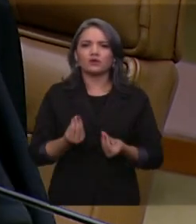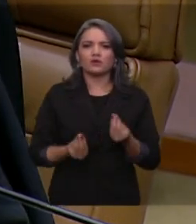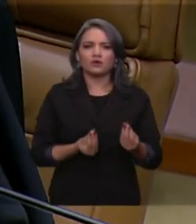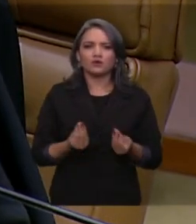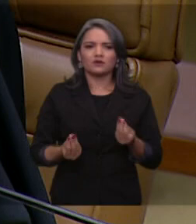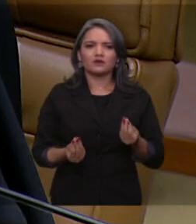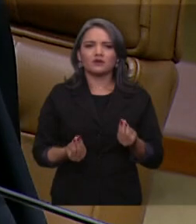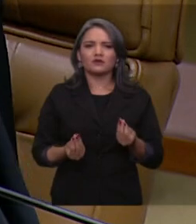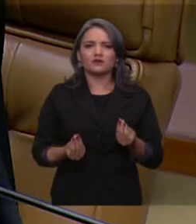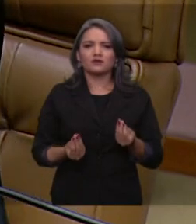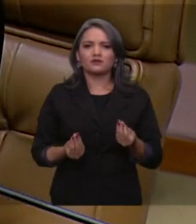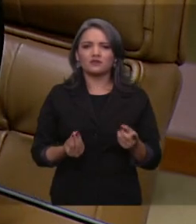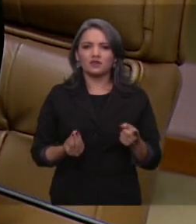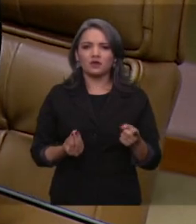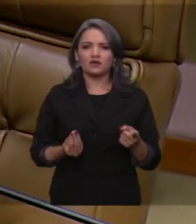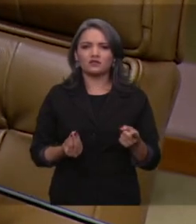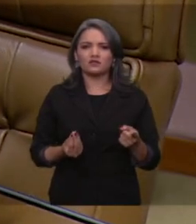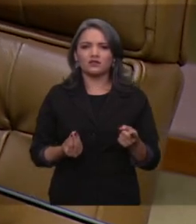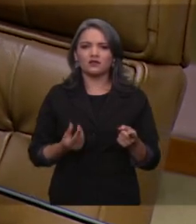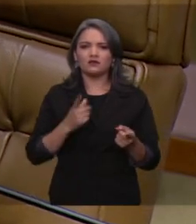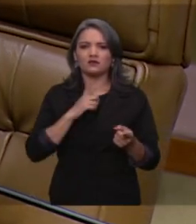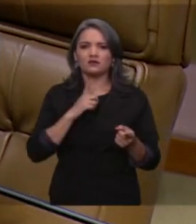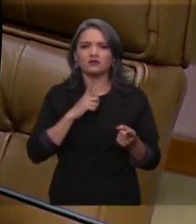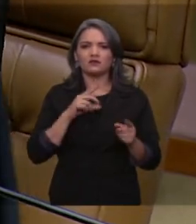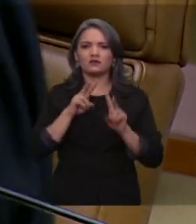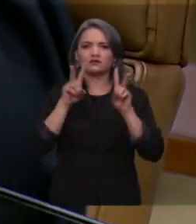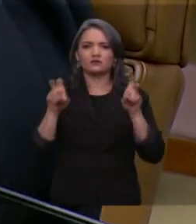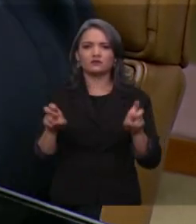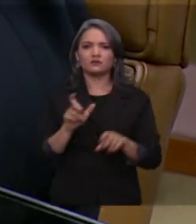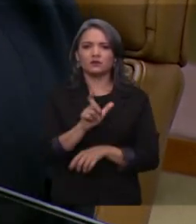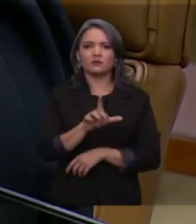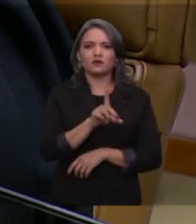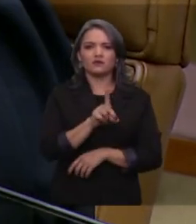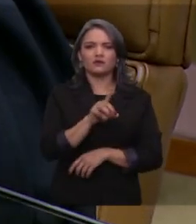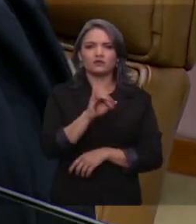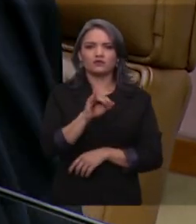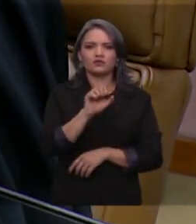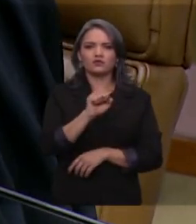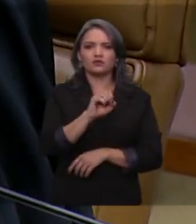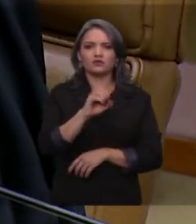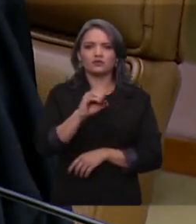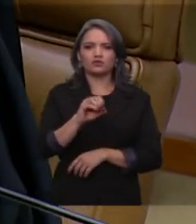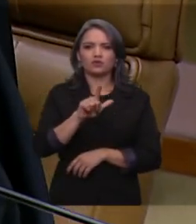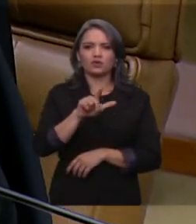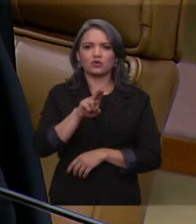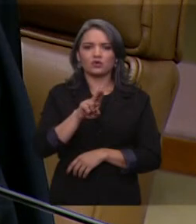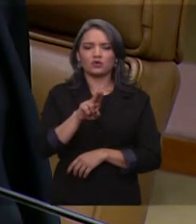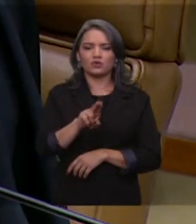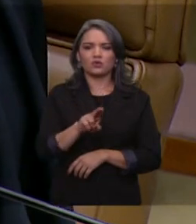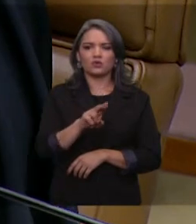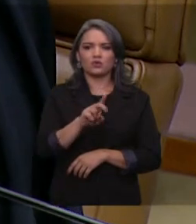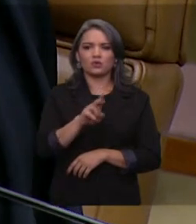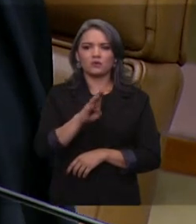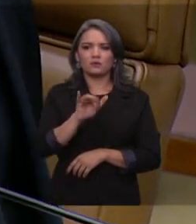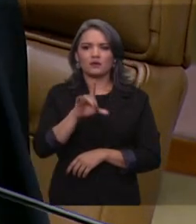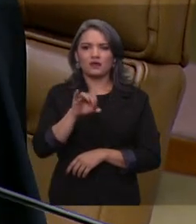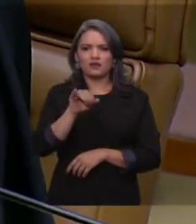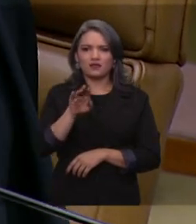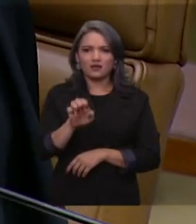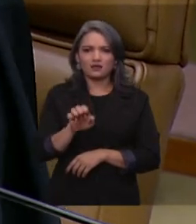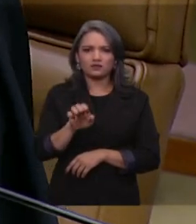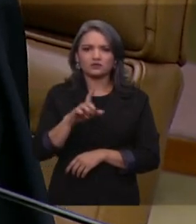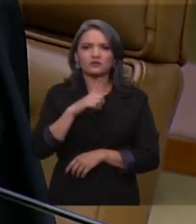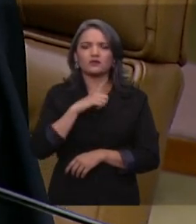do gênero dissolubilidade do matrimônio, o que é importante é situar isso.